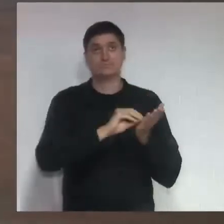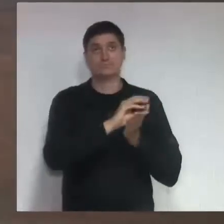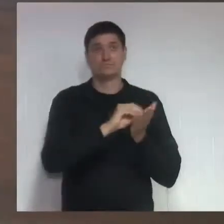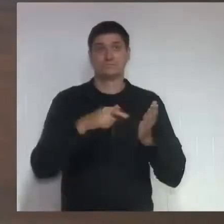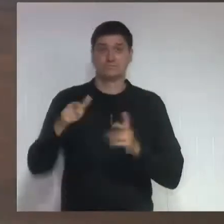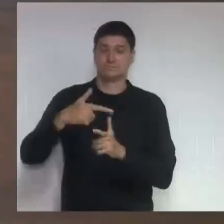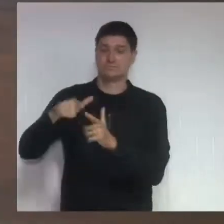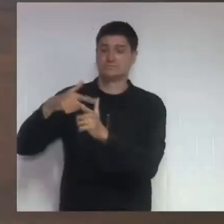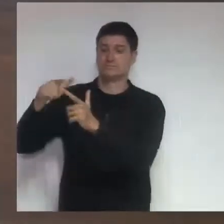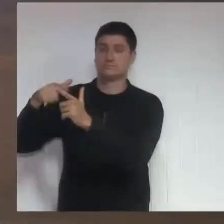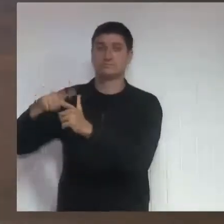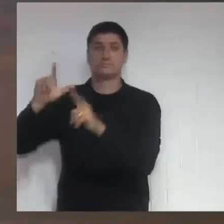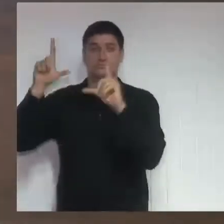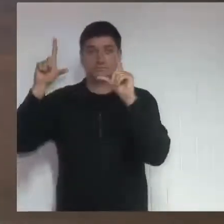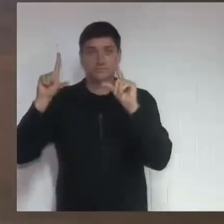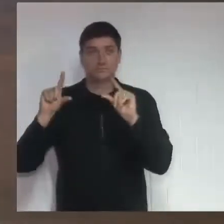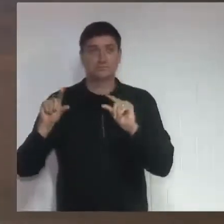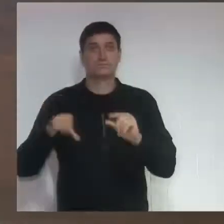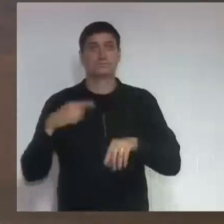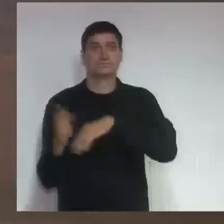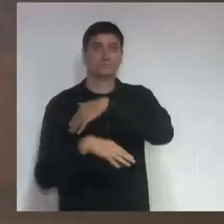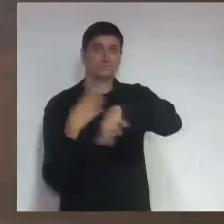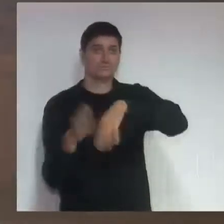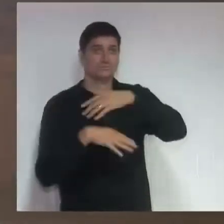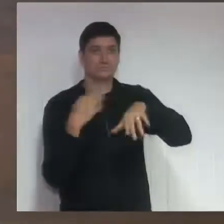um processo de urbanização desordenado.